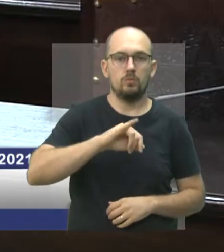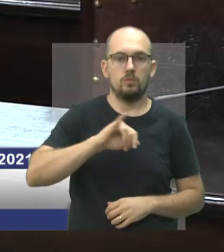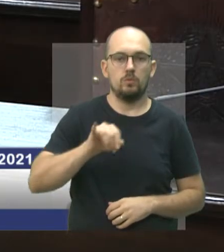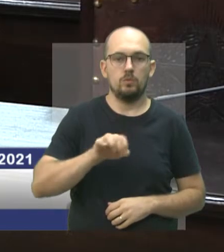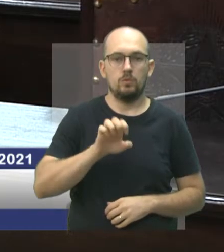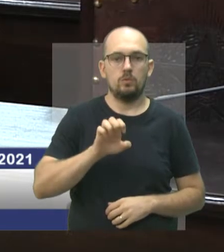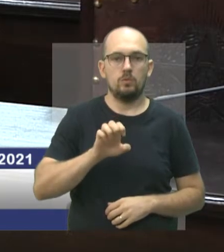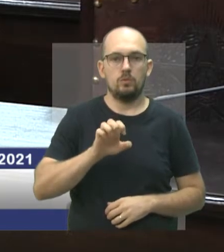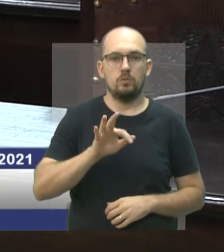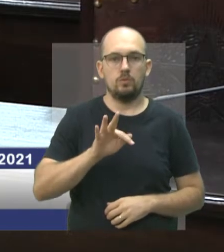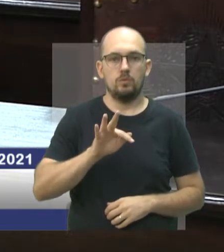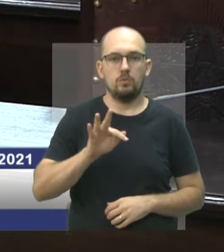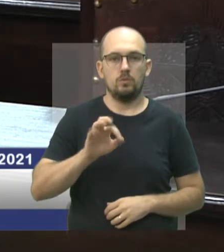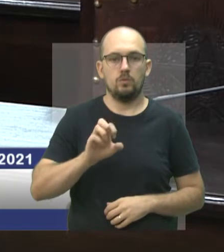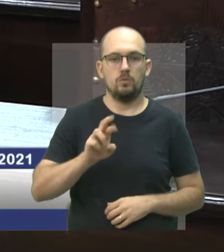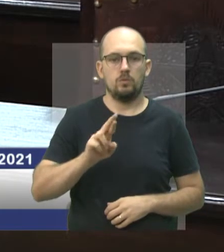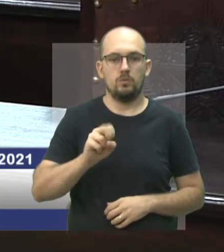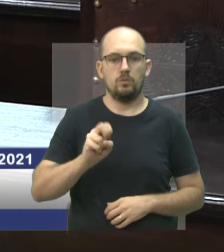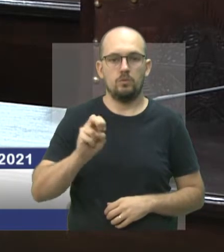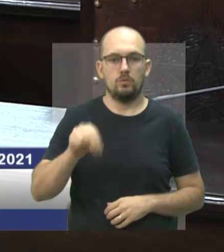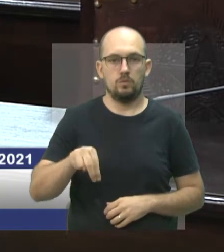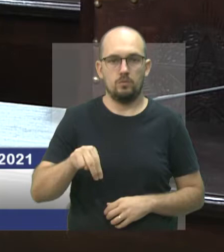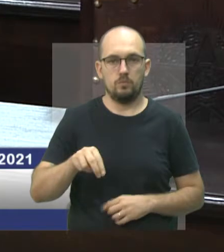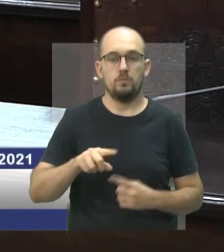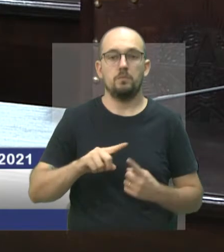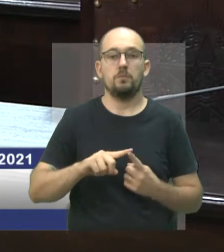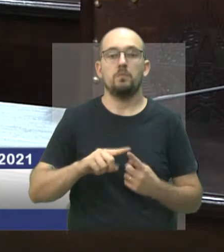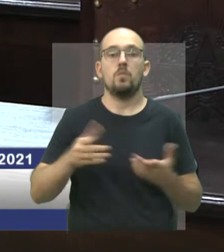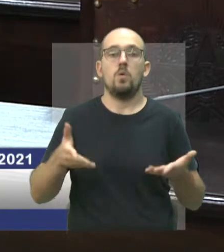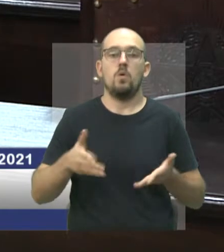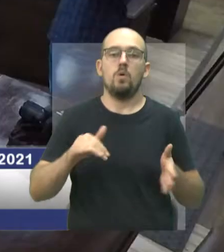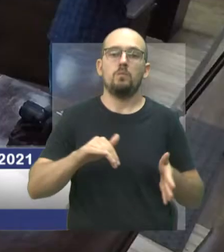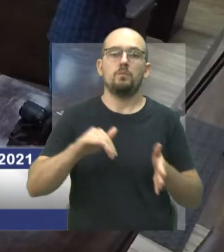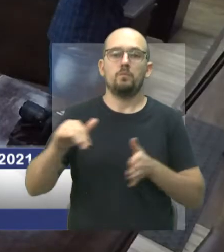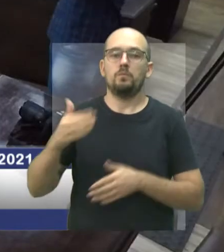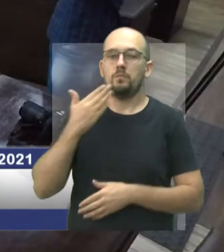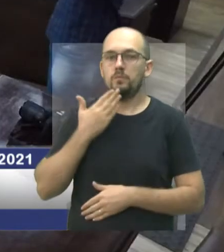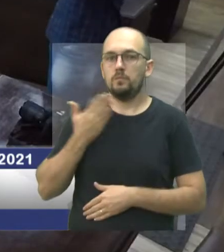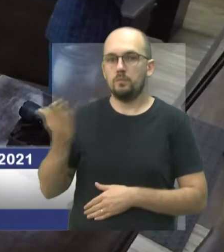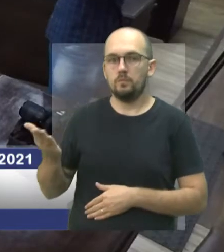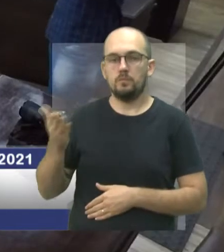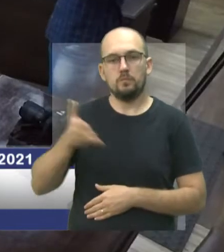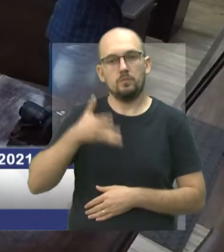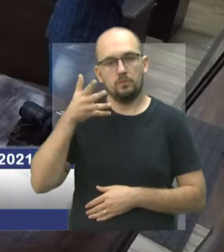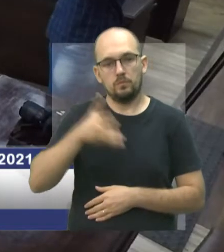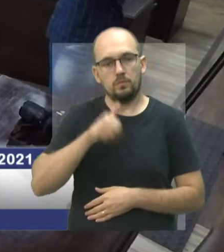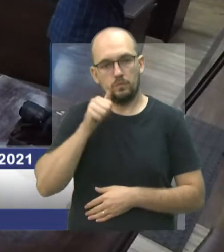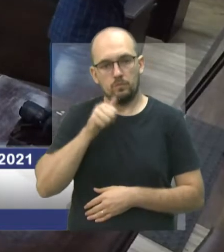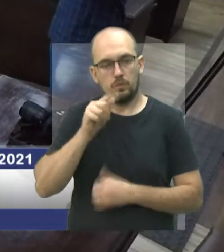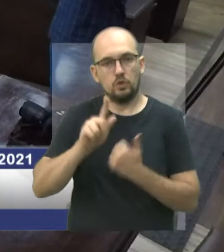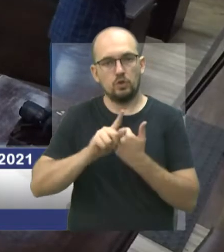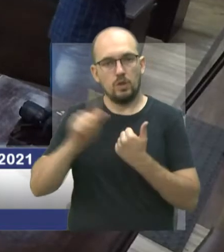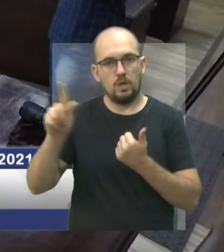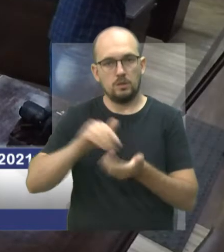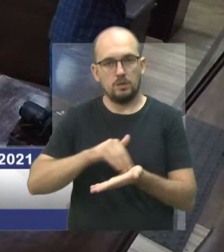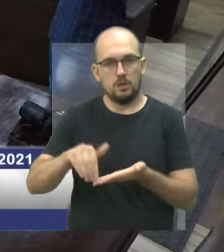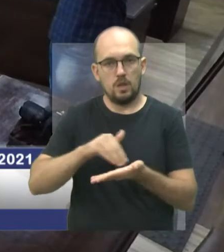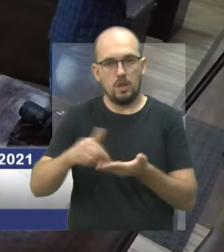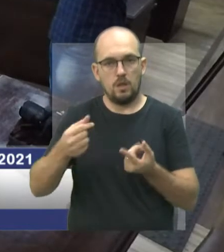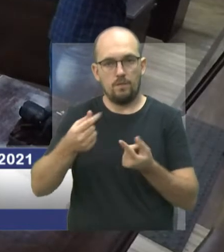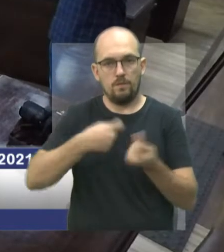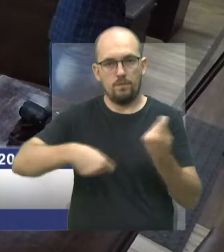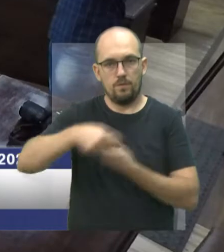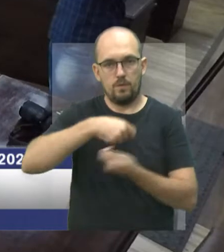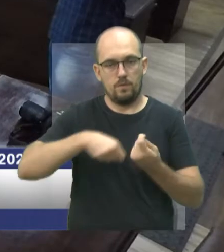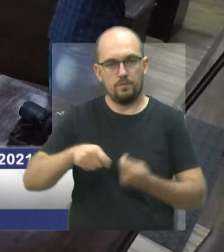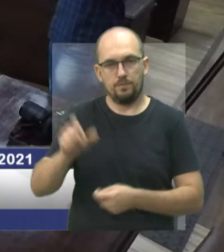Em seguida, passo a palavra à gerente de orçamento da Secretaria Municipal de Economia e Finanças, senhorita Natália